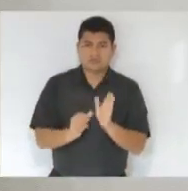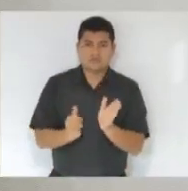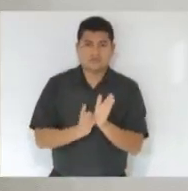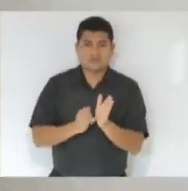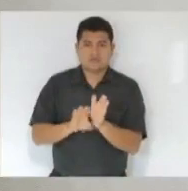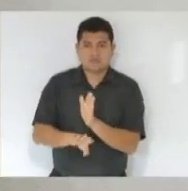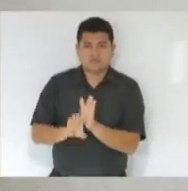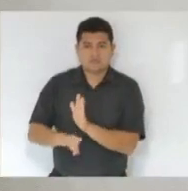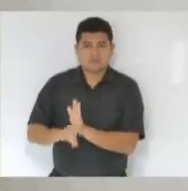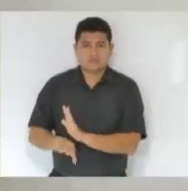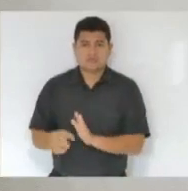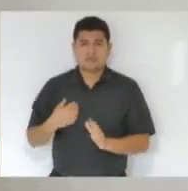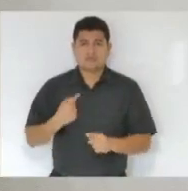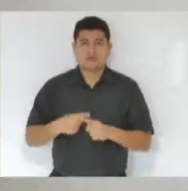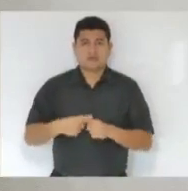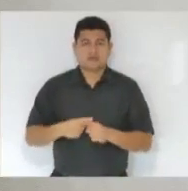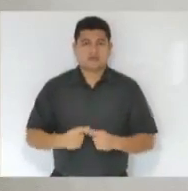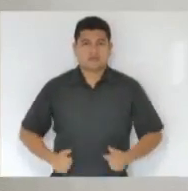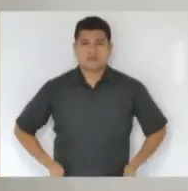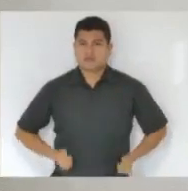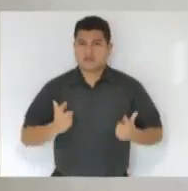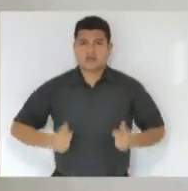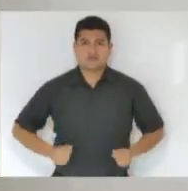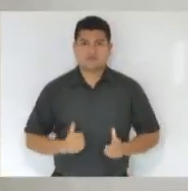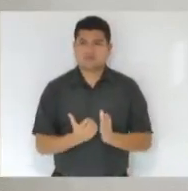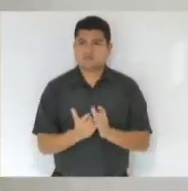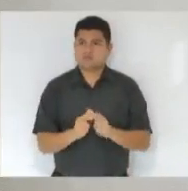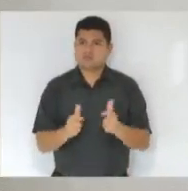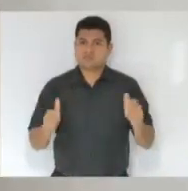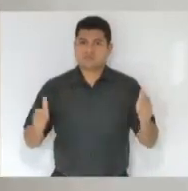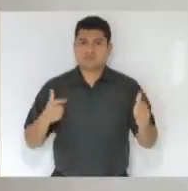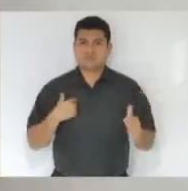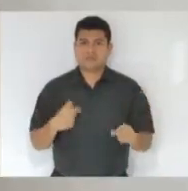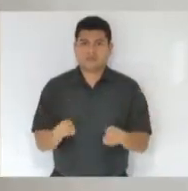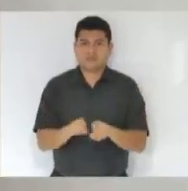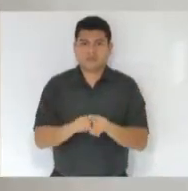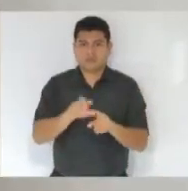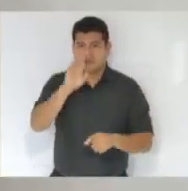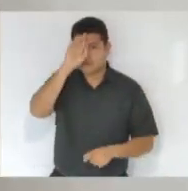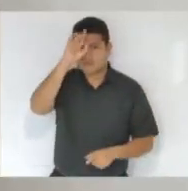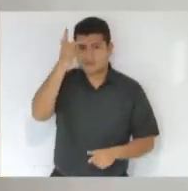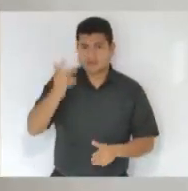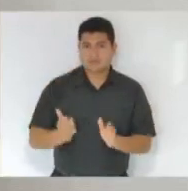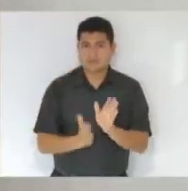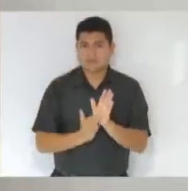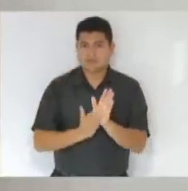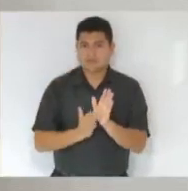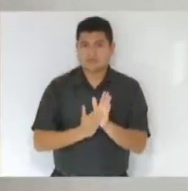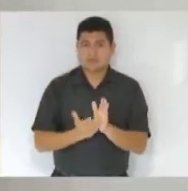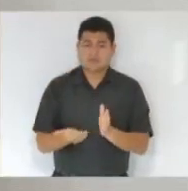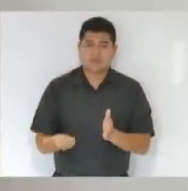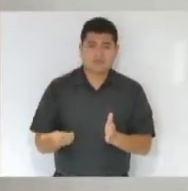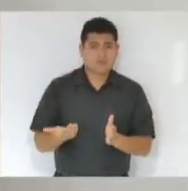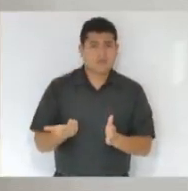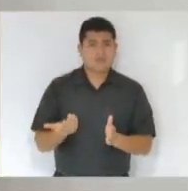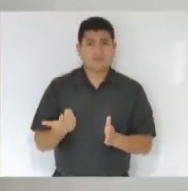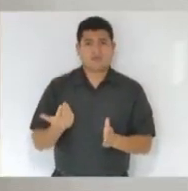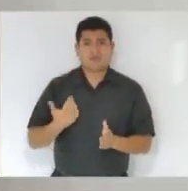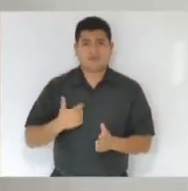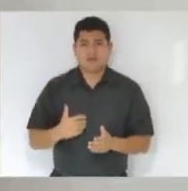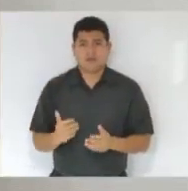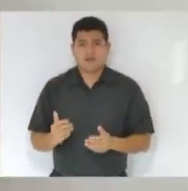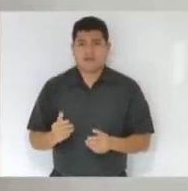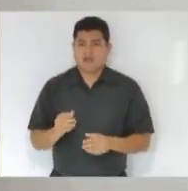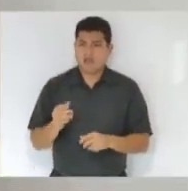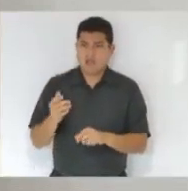não param de crescer, se posicionar contra propostas que expandam o poder discricionário dos nossos agentes. Temos que limitar esse poder do